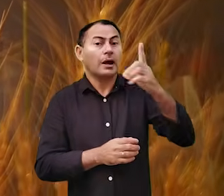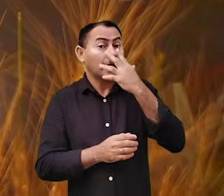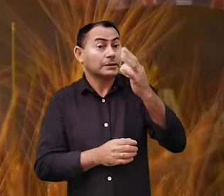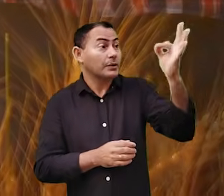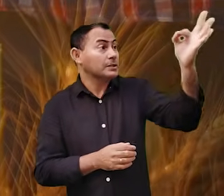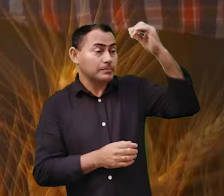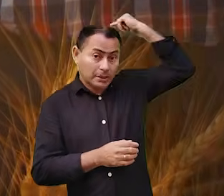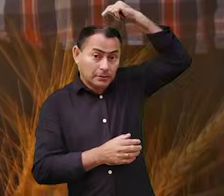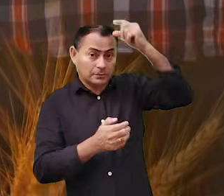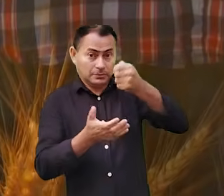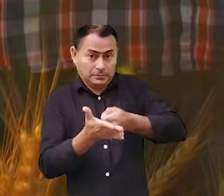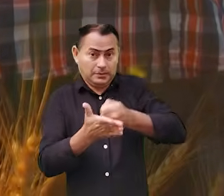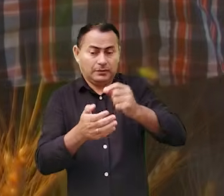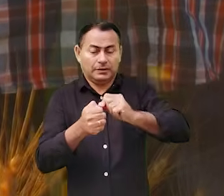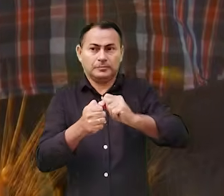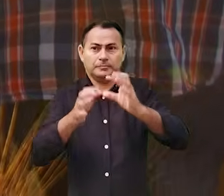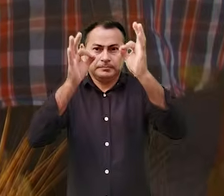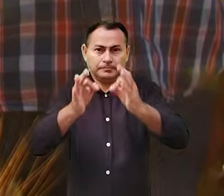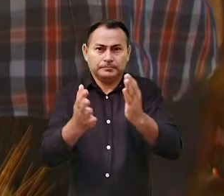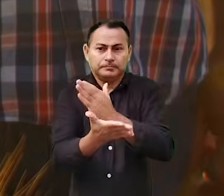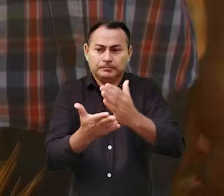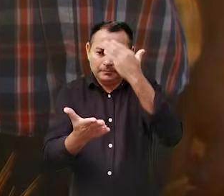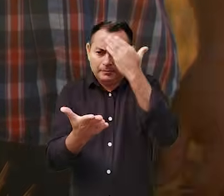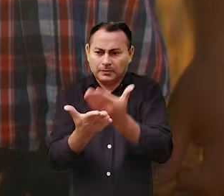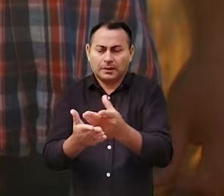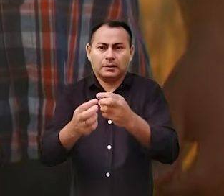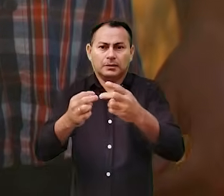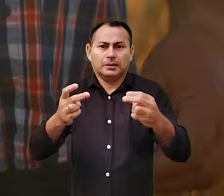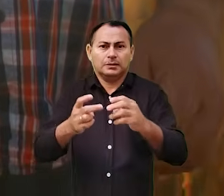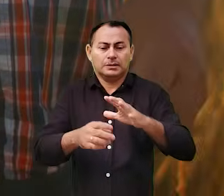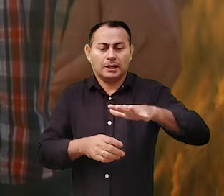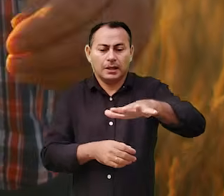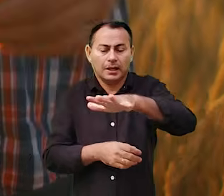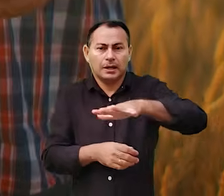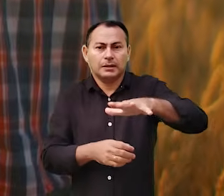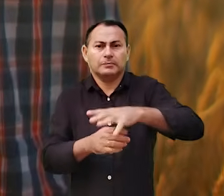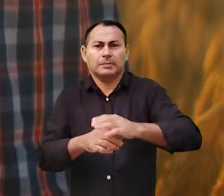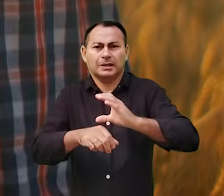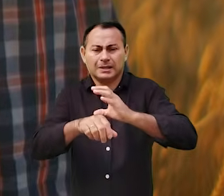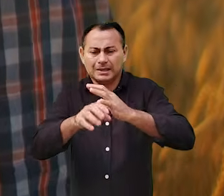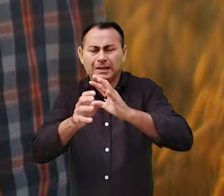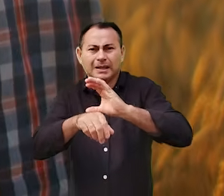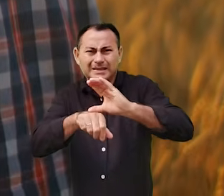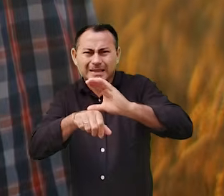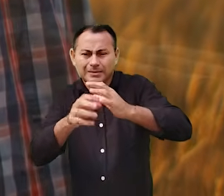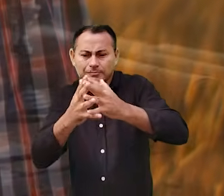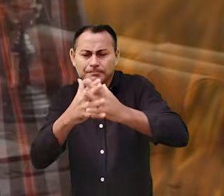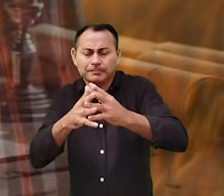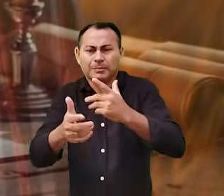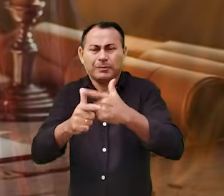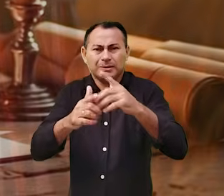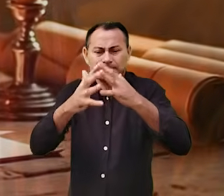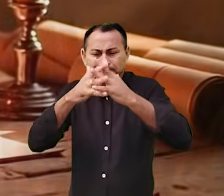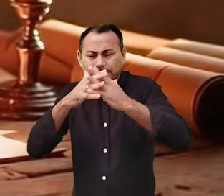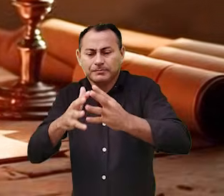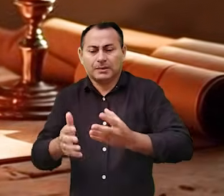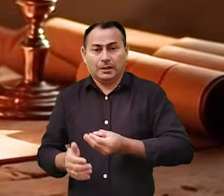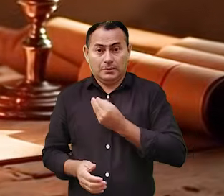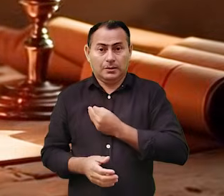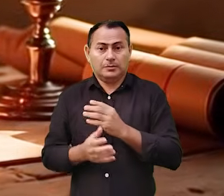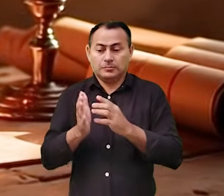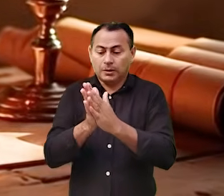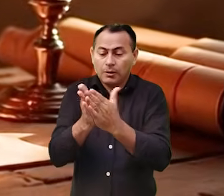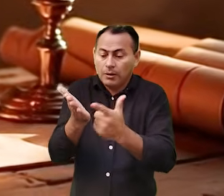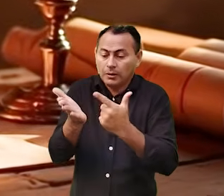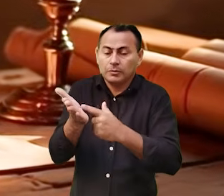deveria fazer. É por isso que se temos convicção de alguma coisa a respeito destas áreas acinzentadas da vida, montamos um